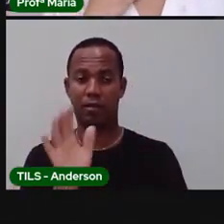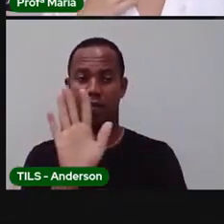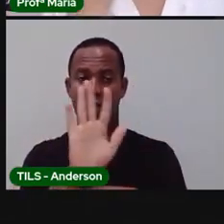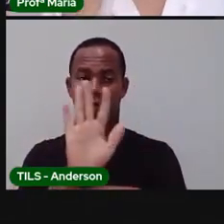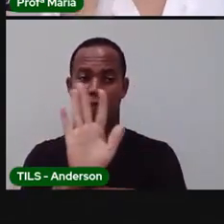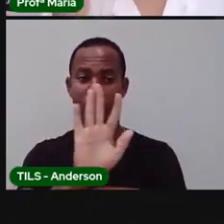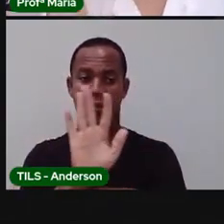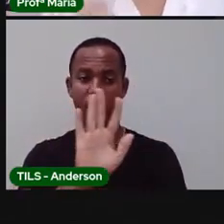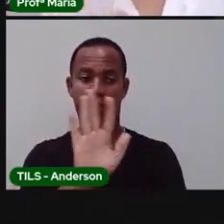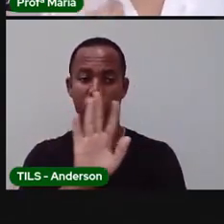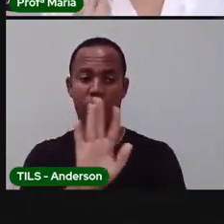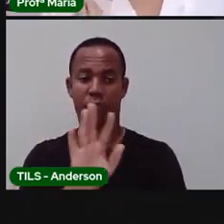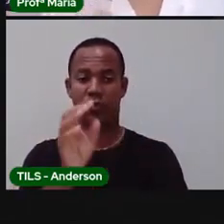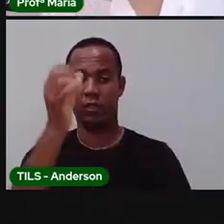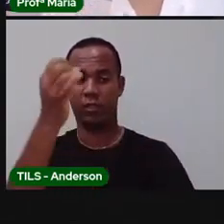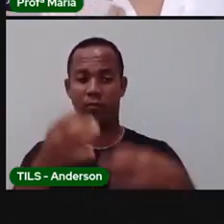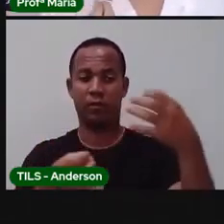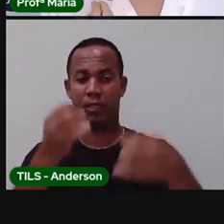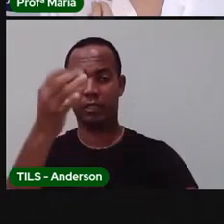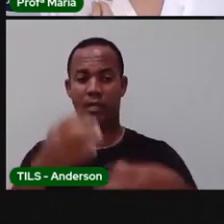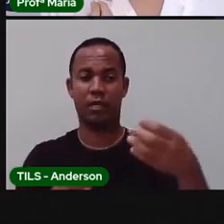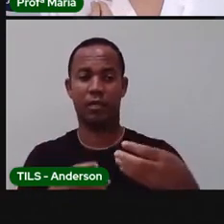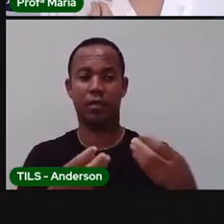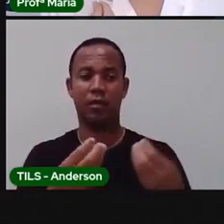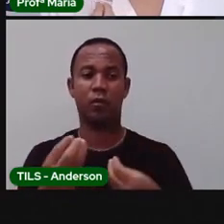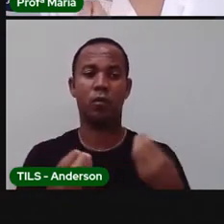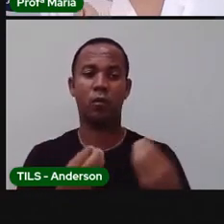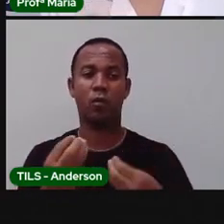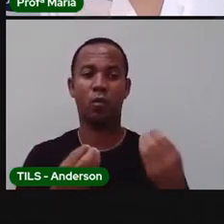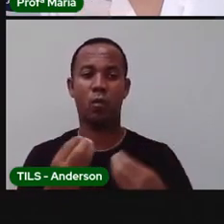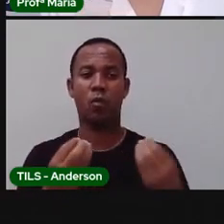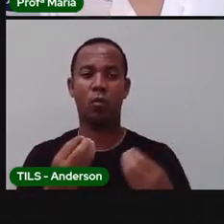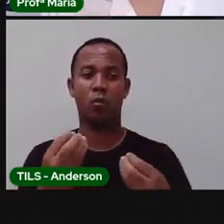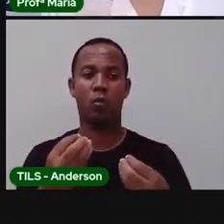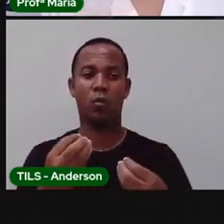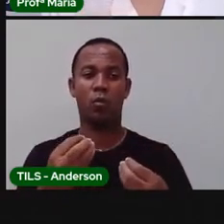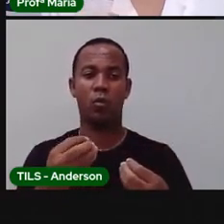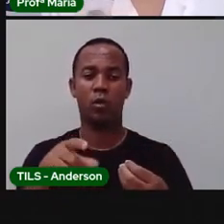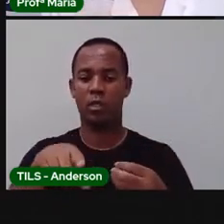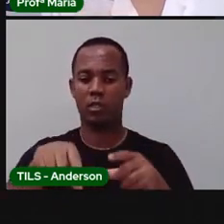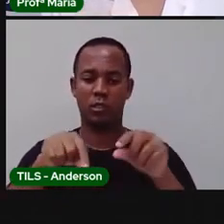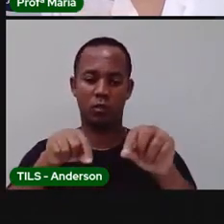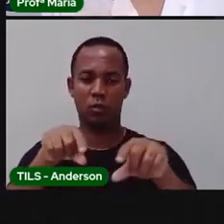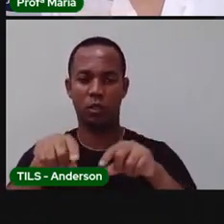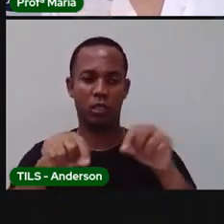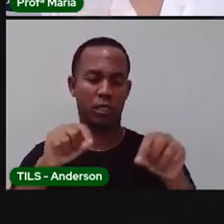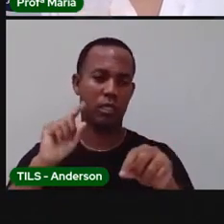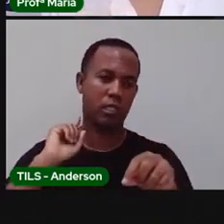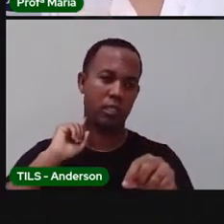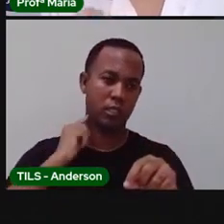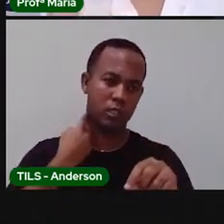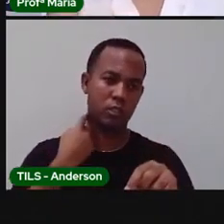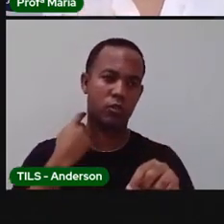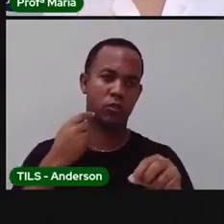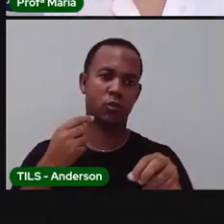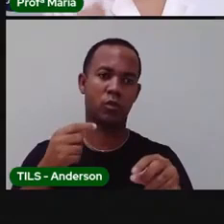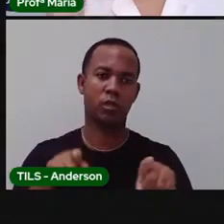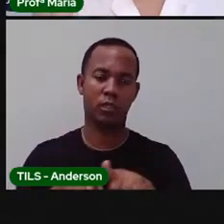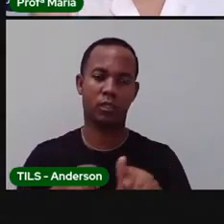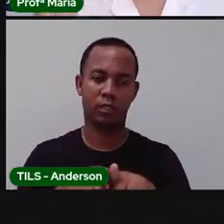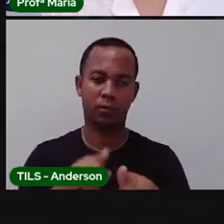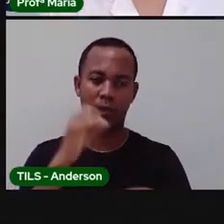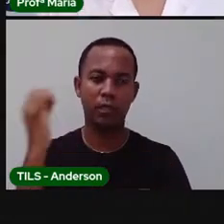vocês que vai falar um pouco sobre essa questão da coleta do lixo e da importância, né? A gente já falou aqui